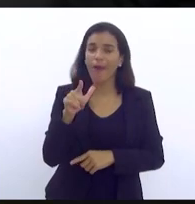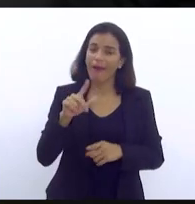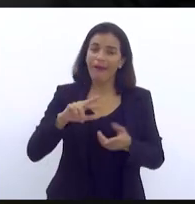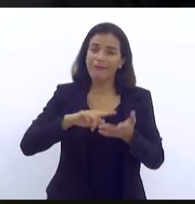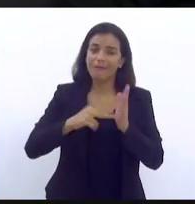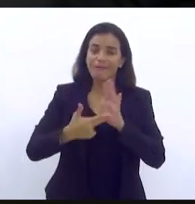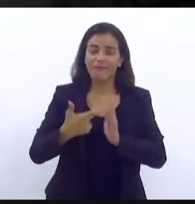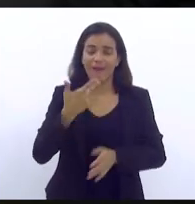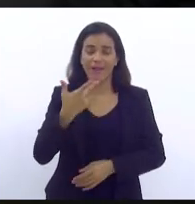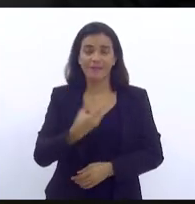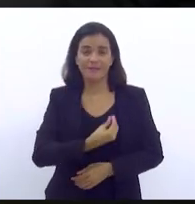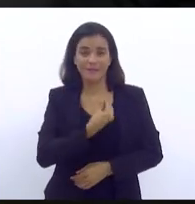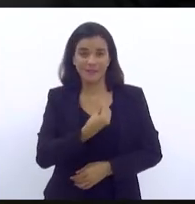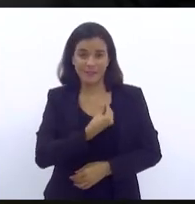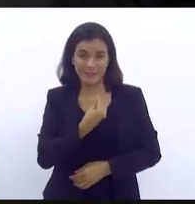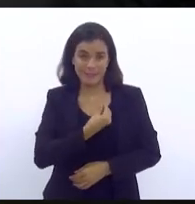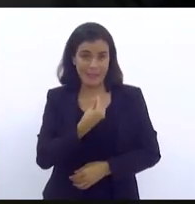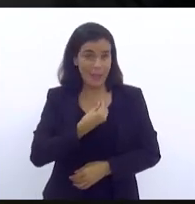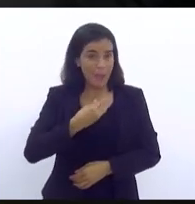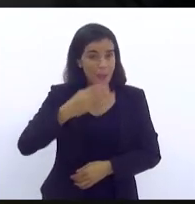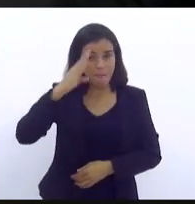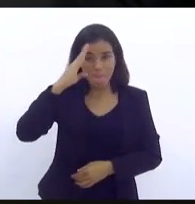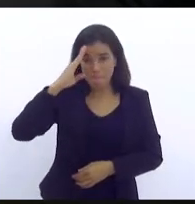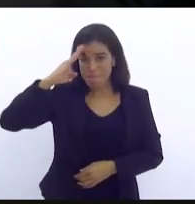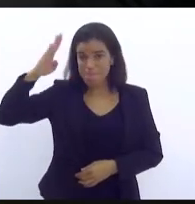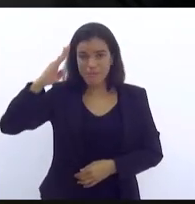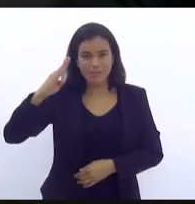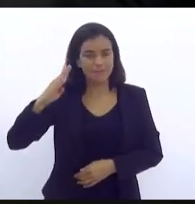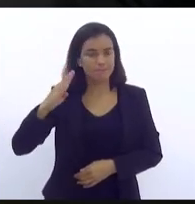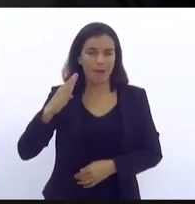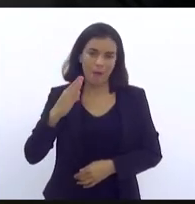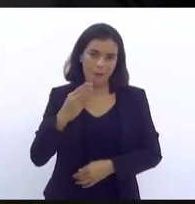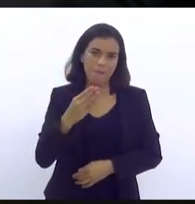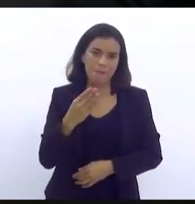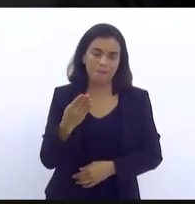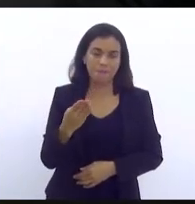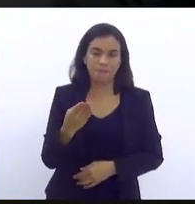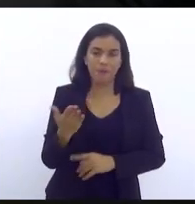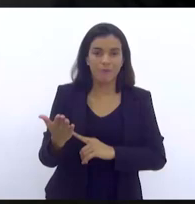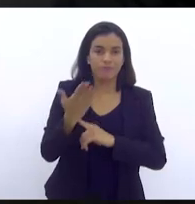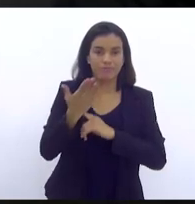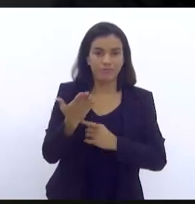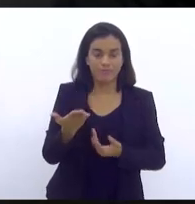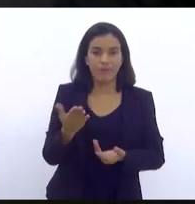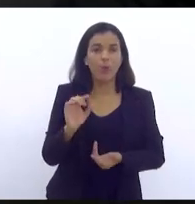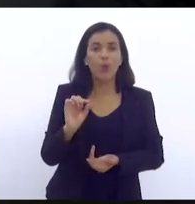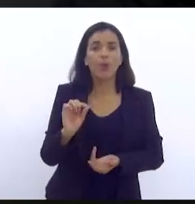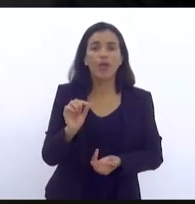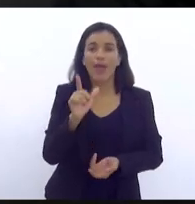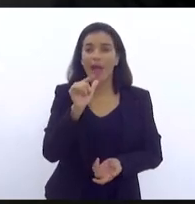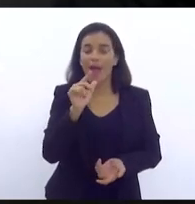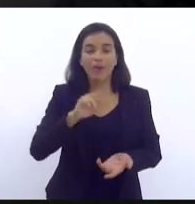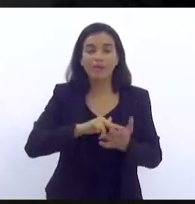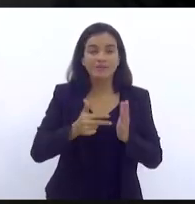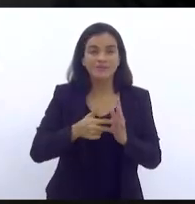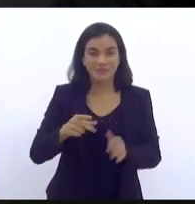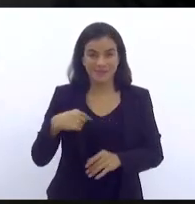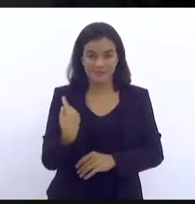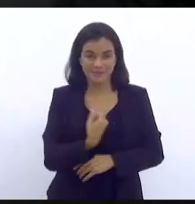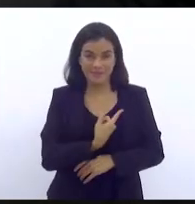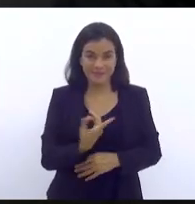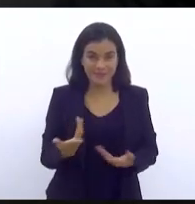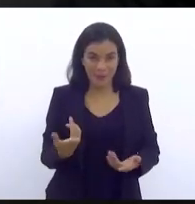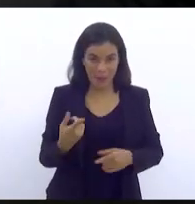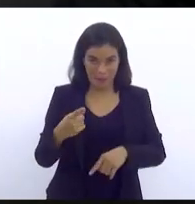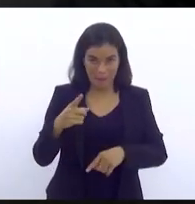morre água é um bem primário se sem água você morre e a água ela seria o que pra gente ela seria